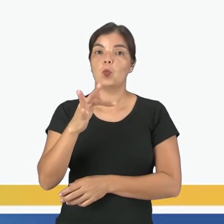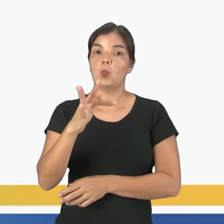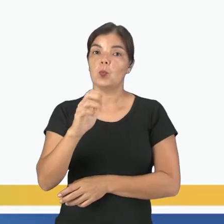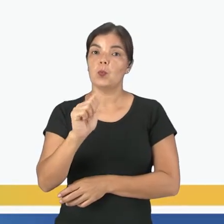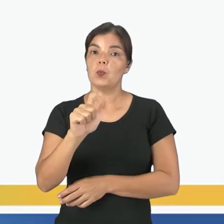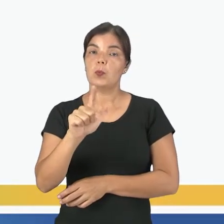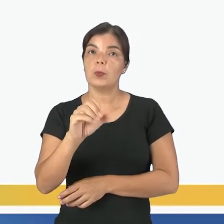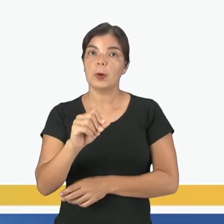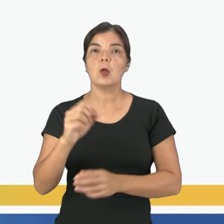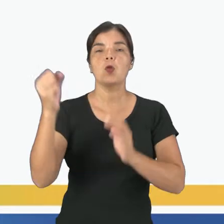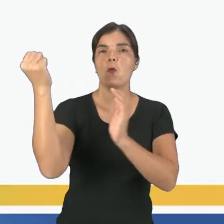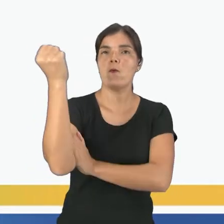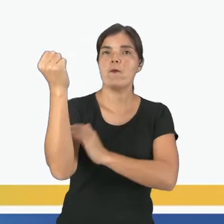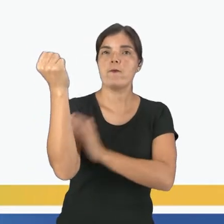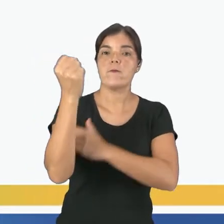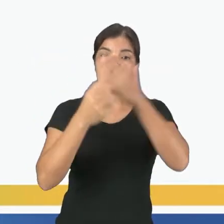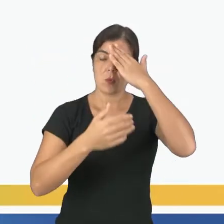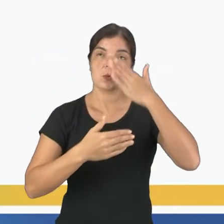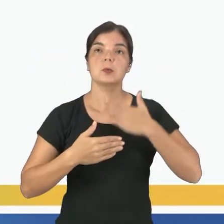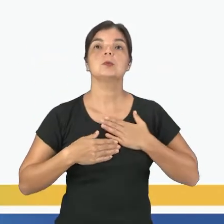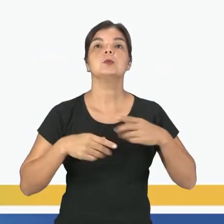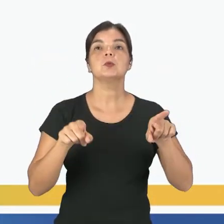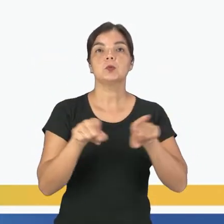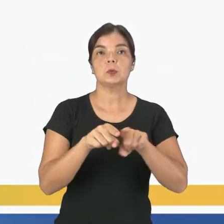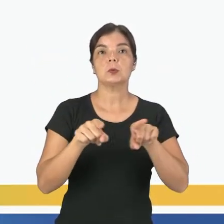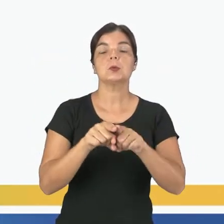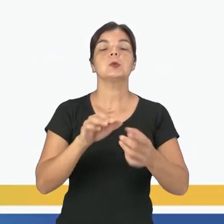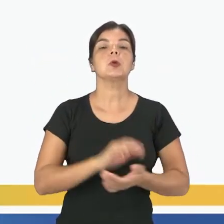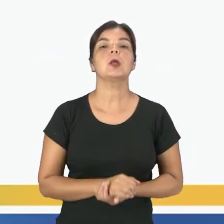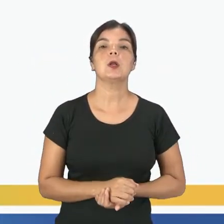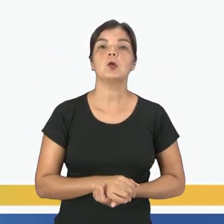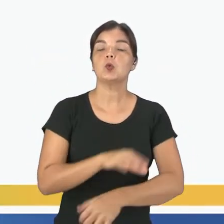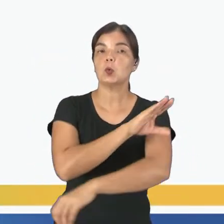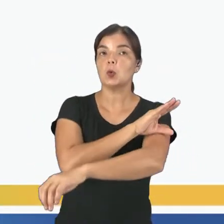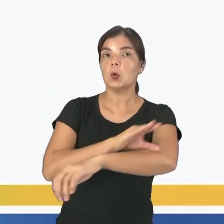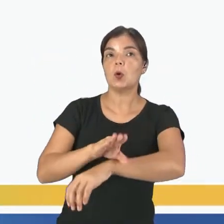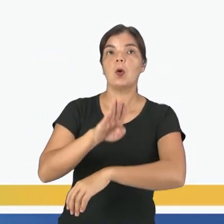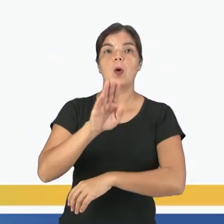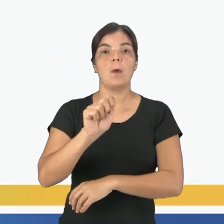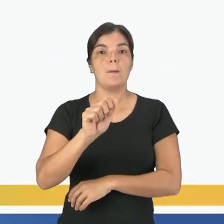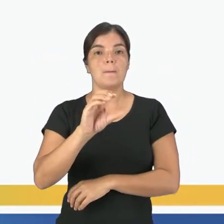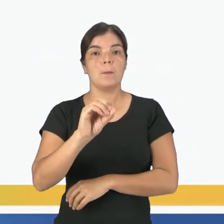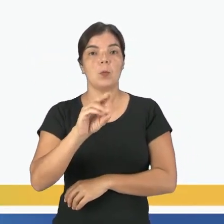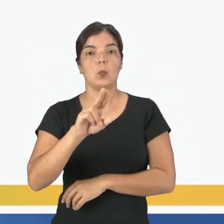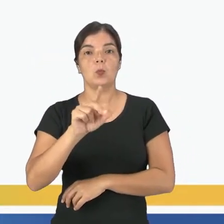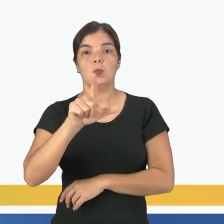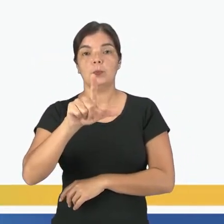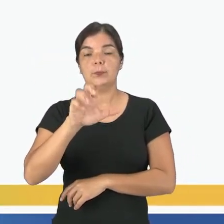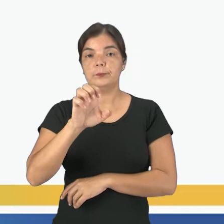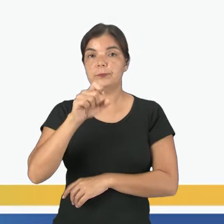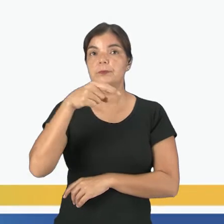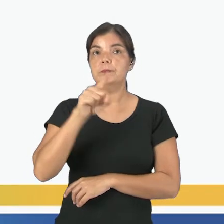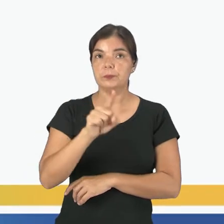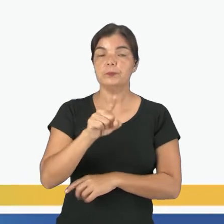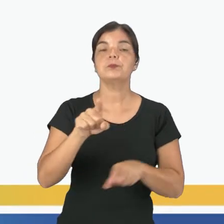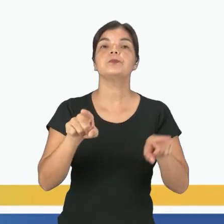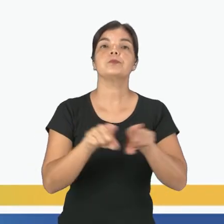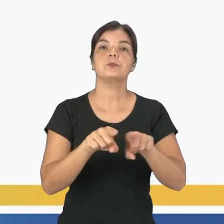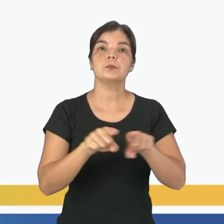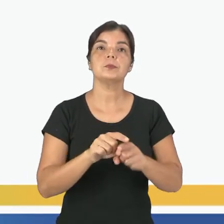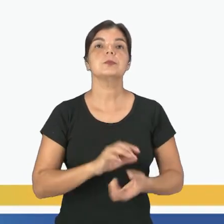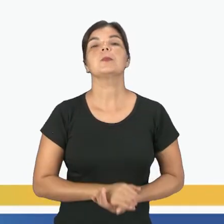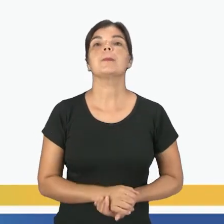vai representar a força física, né? É a força da cultura, da plantação, principalmente para a